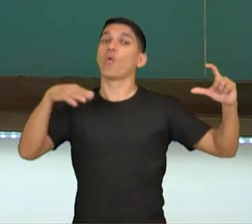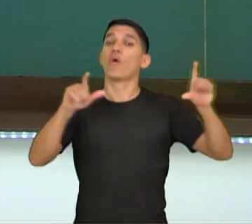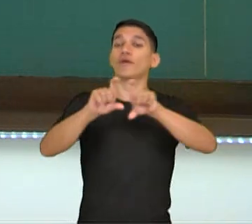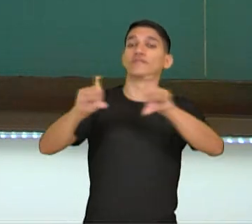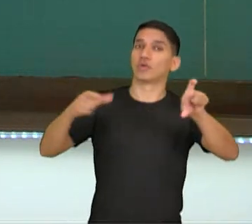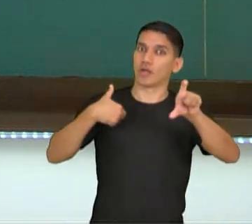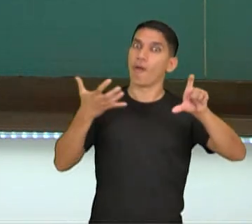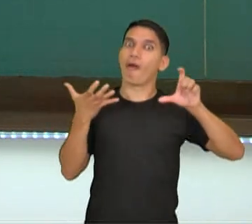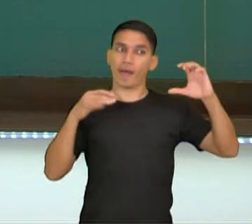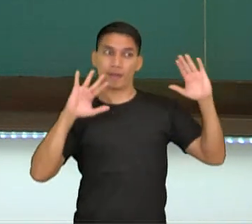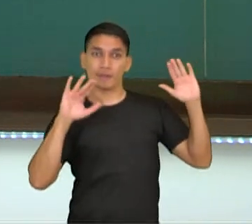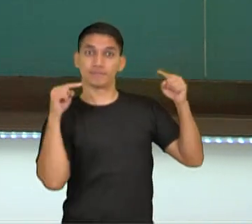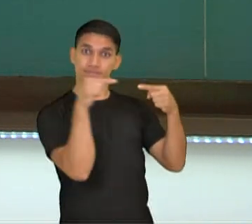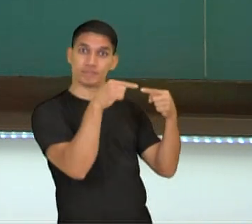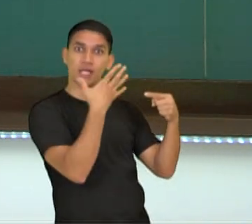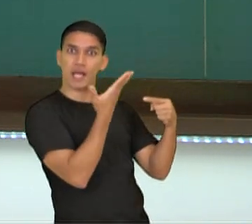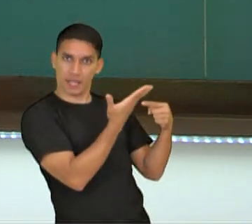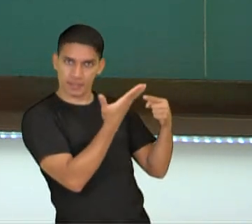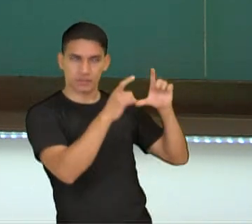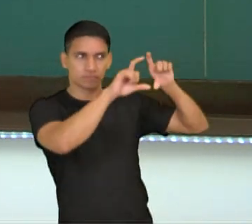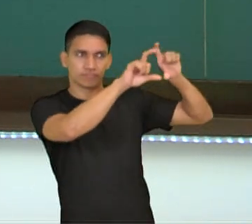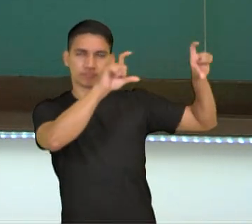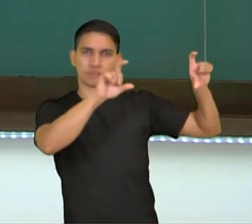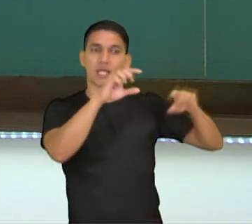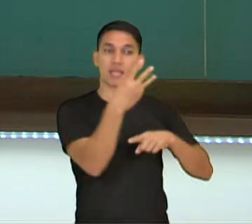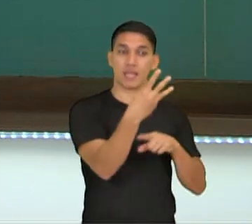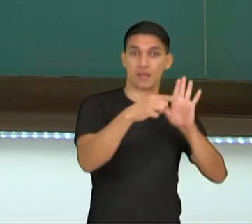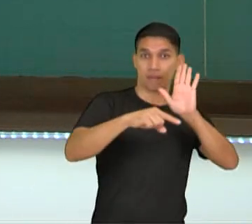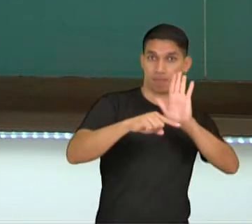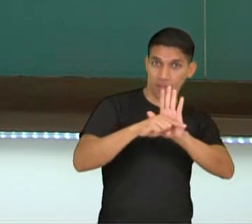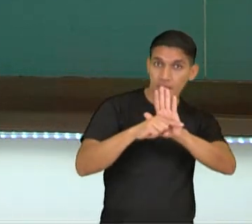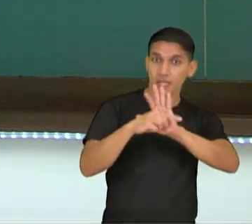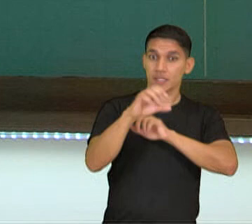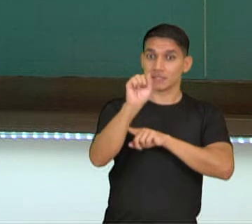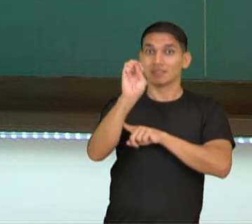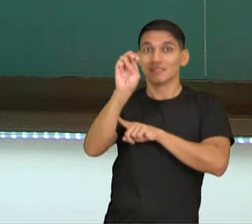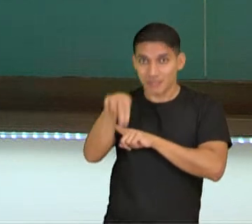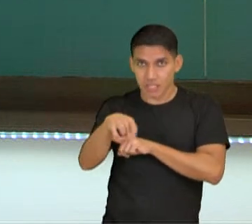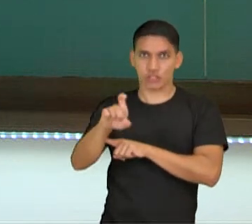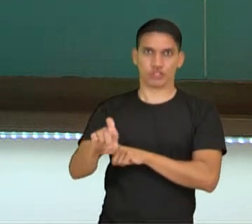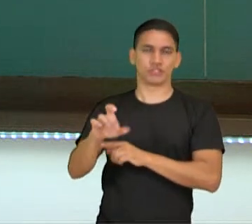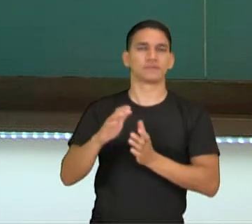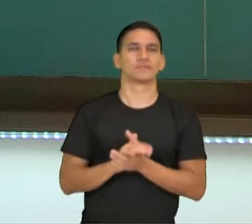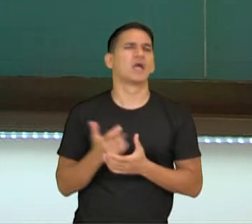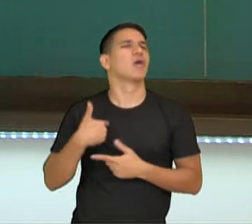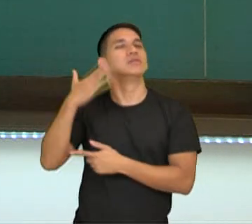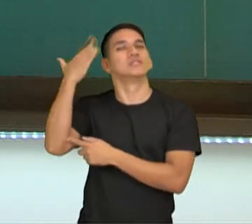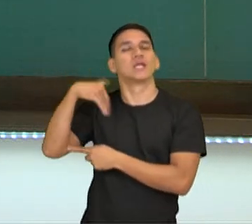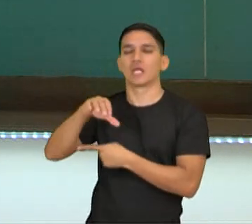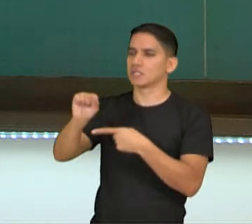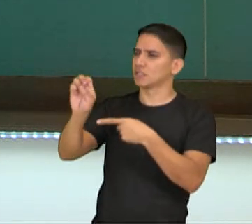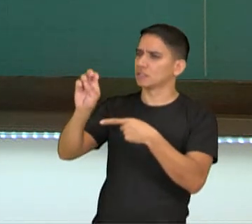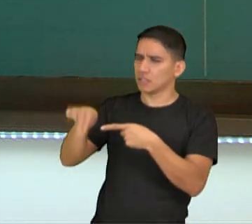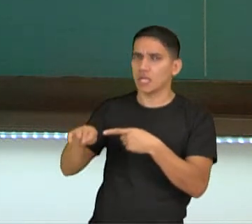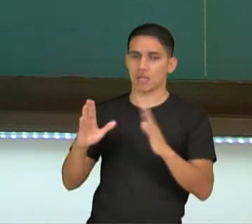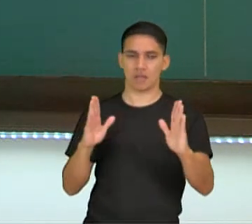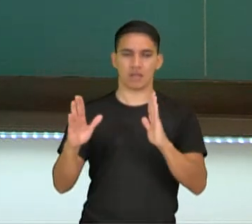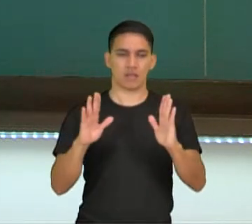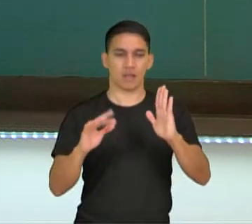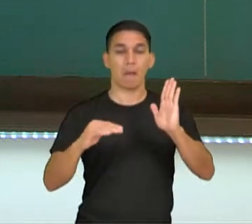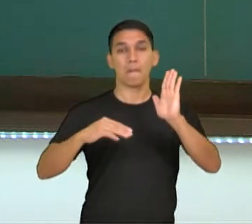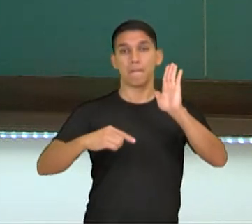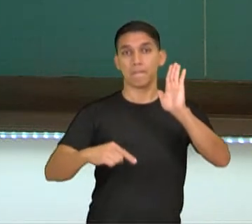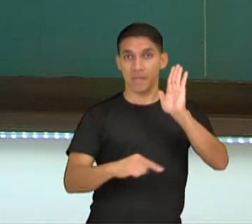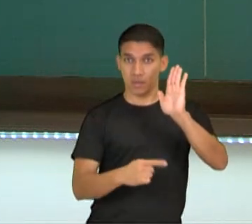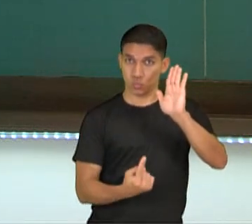função que eu quero. Eu quero 3 menos seno de x. Então, eu sei que o seno está entre menos 1 e